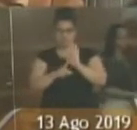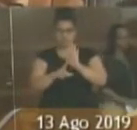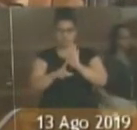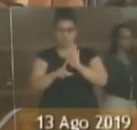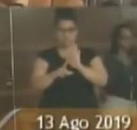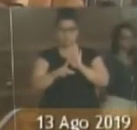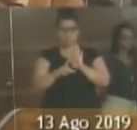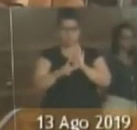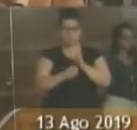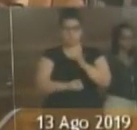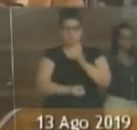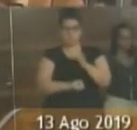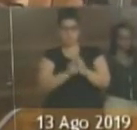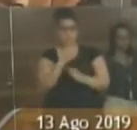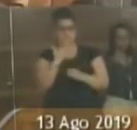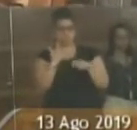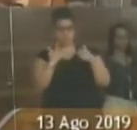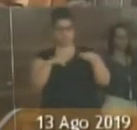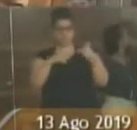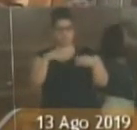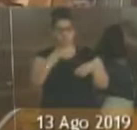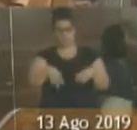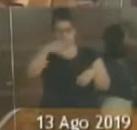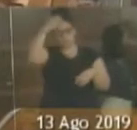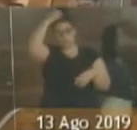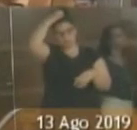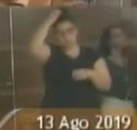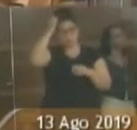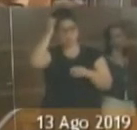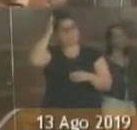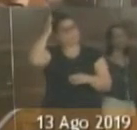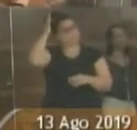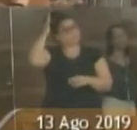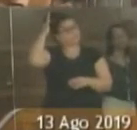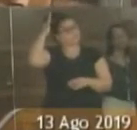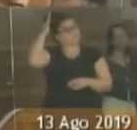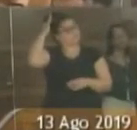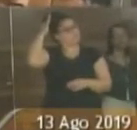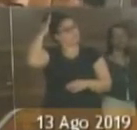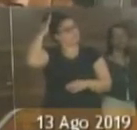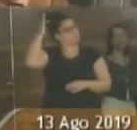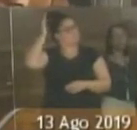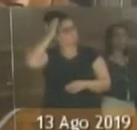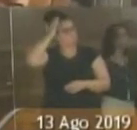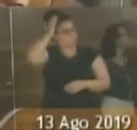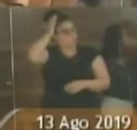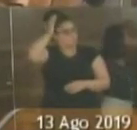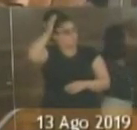fomentar investimentos no município de Angra dos Reis com o objetivo de gerar empregos aos munícipes.